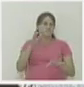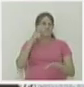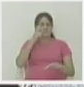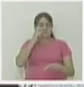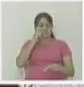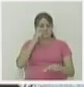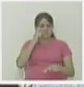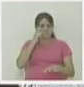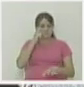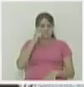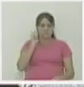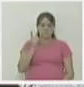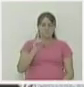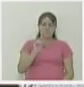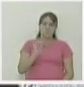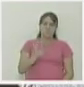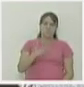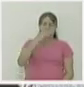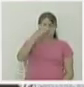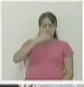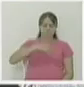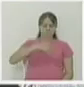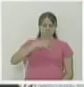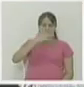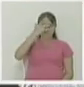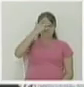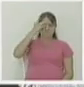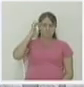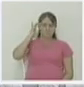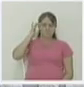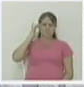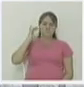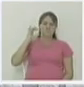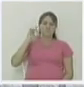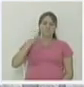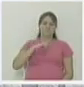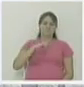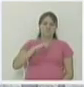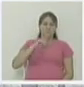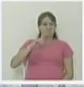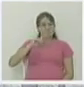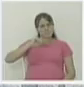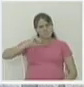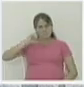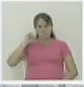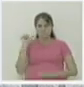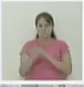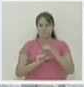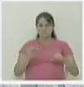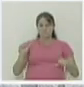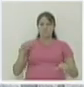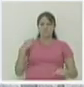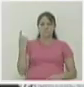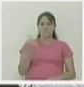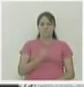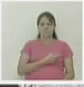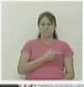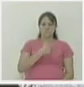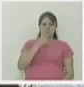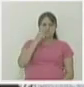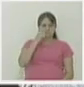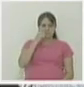apenas criaturas. Há uma elevação da nossa natureza. Nós